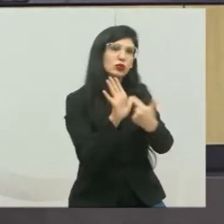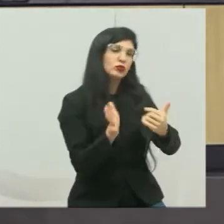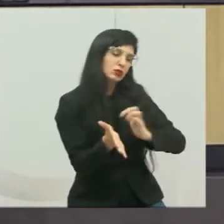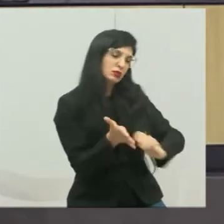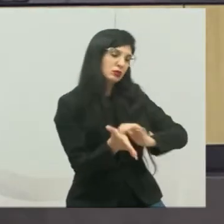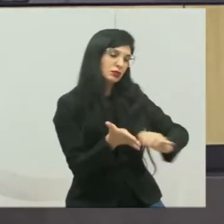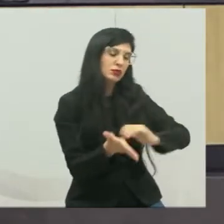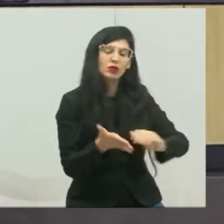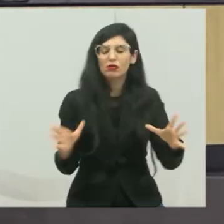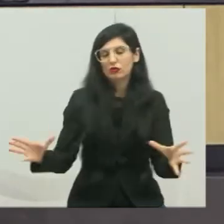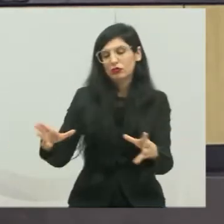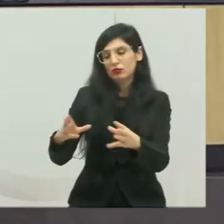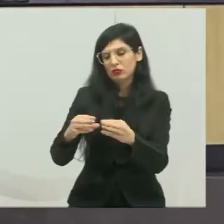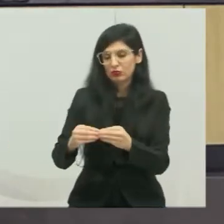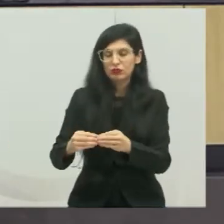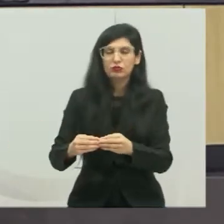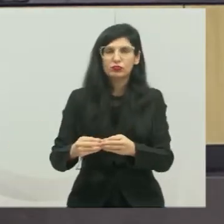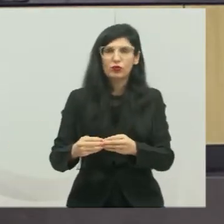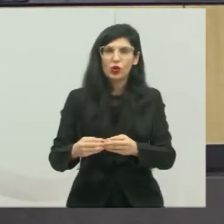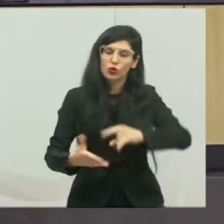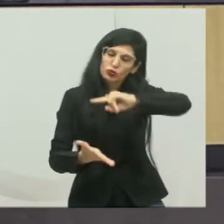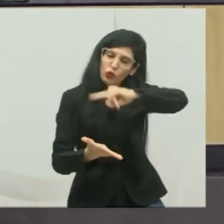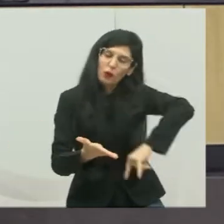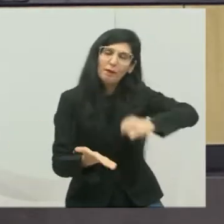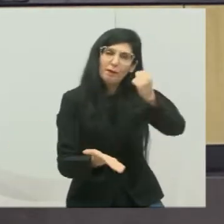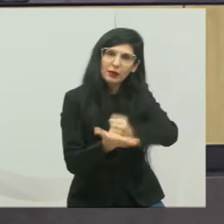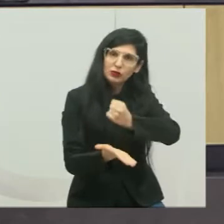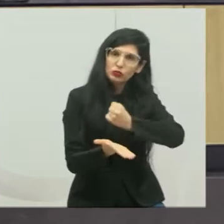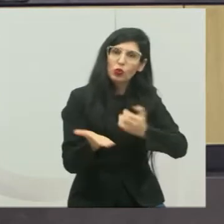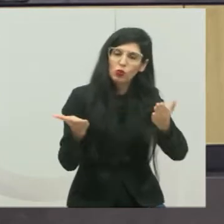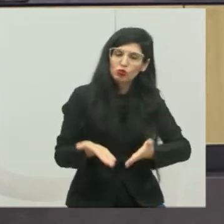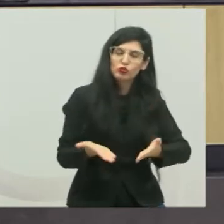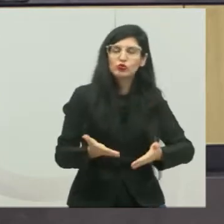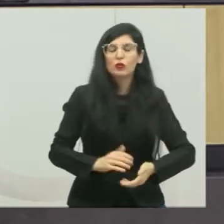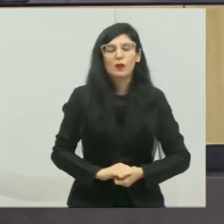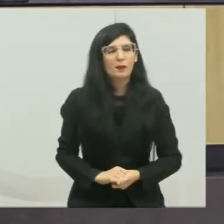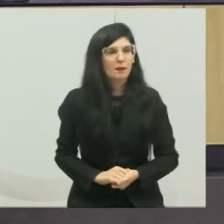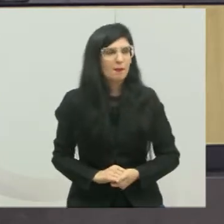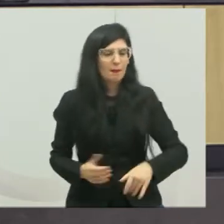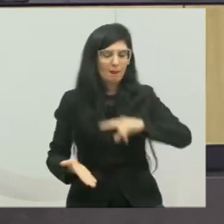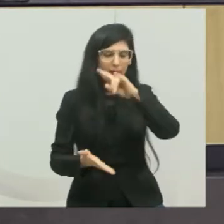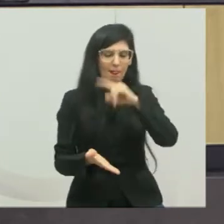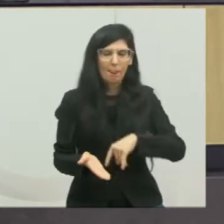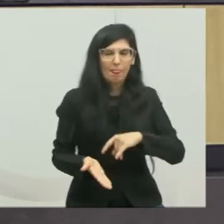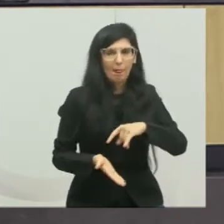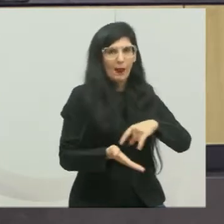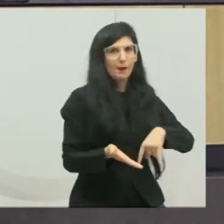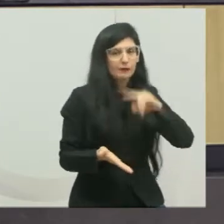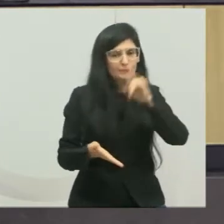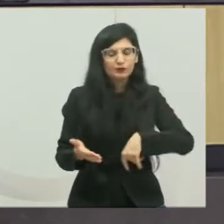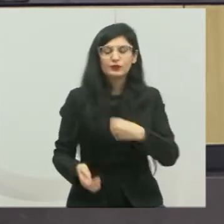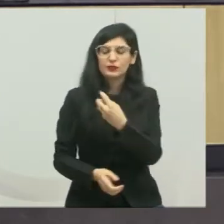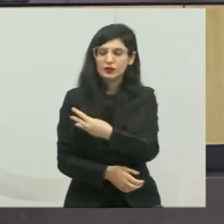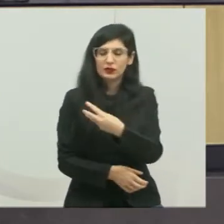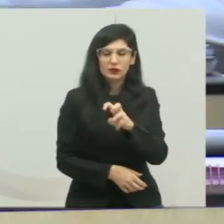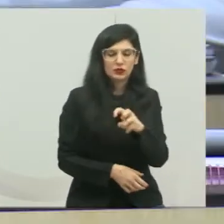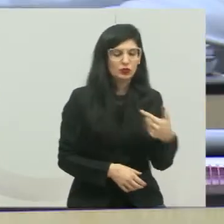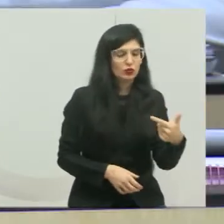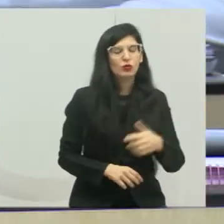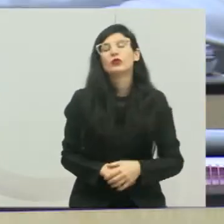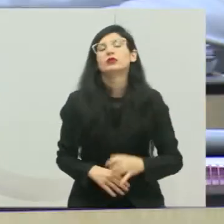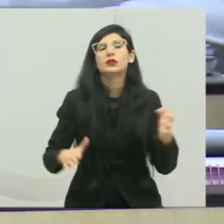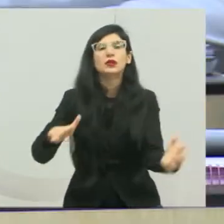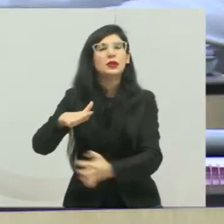das sínteses dos requerimentos protocolados para esta sessão. Requerimento 352. A EDP